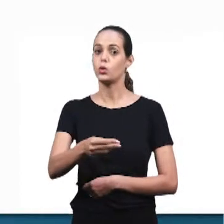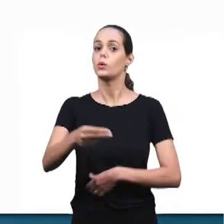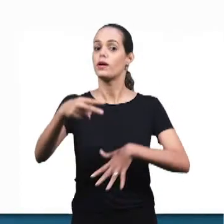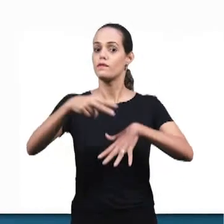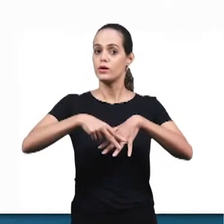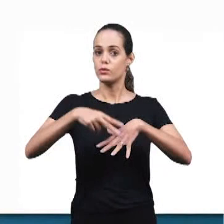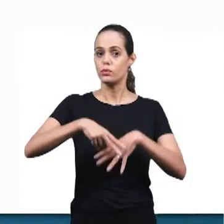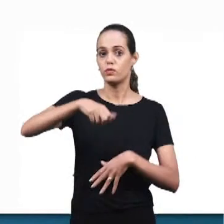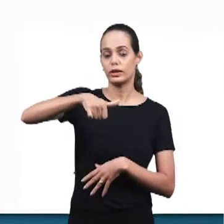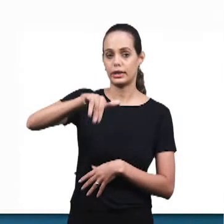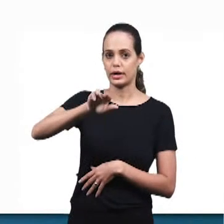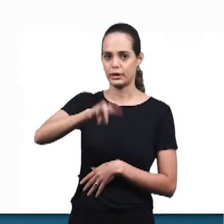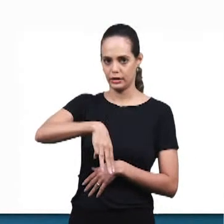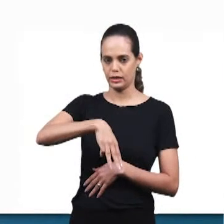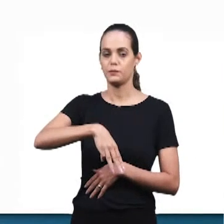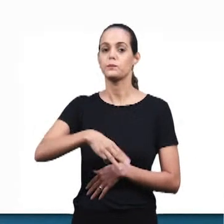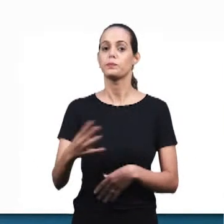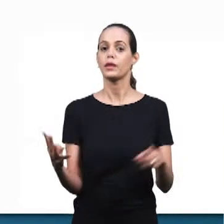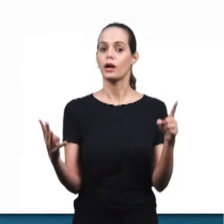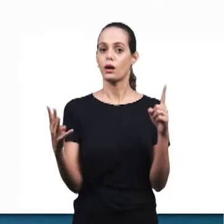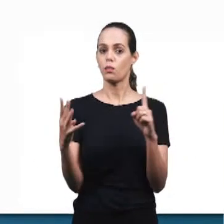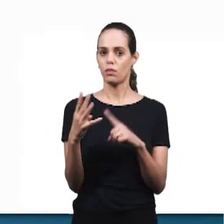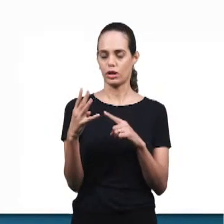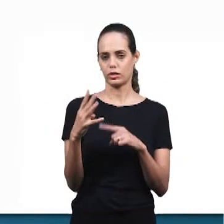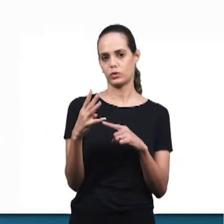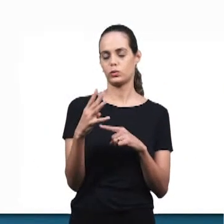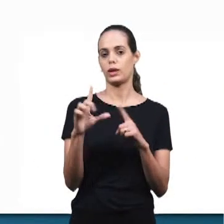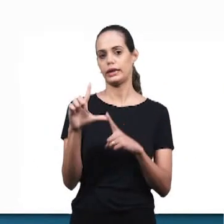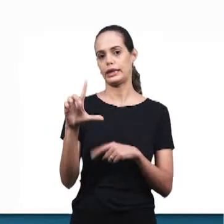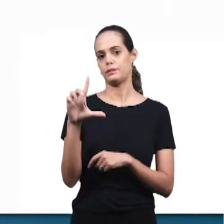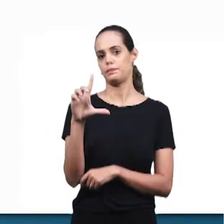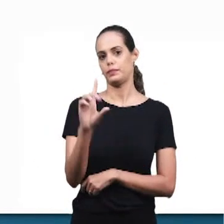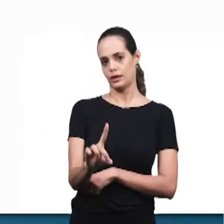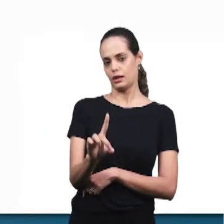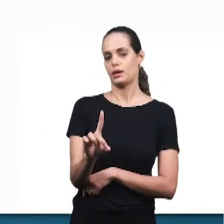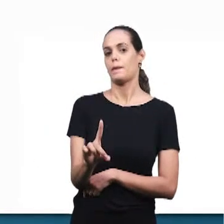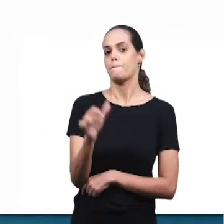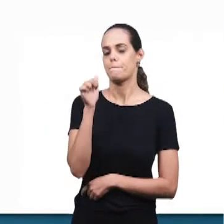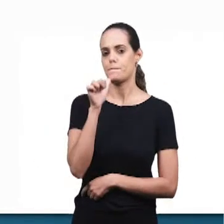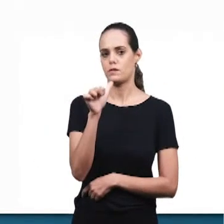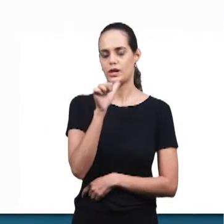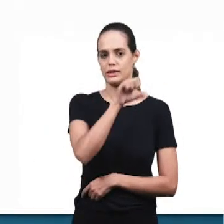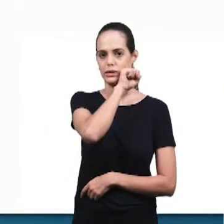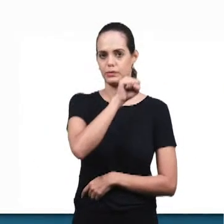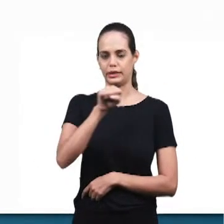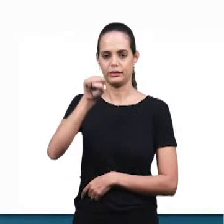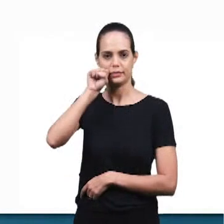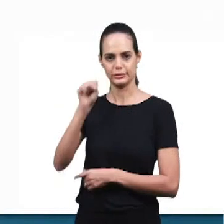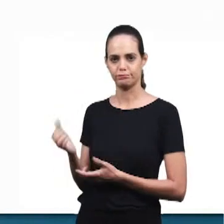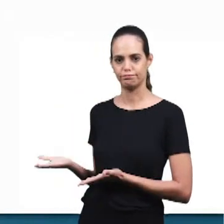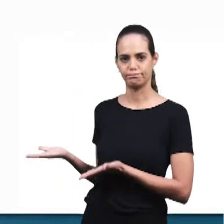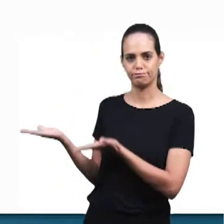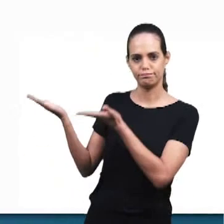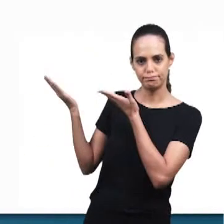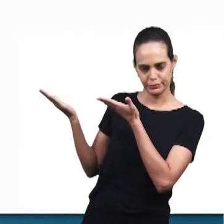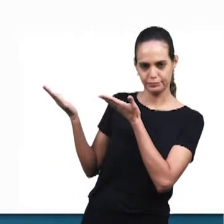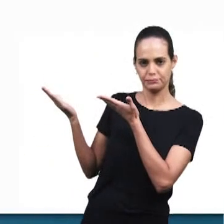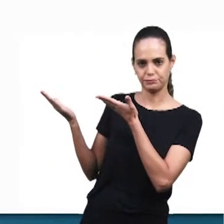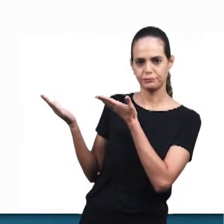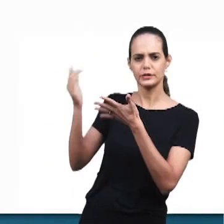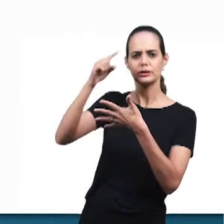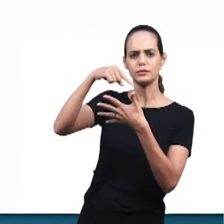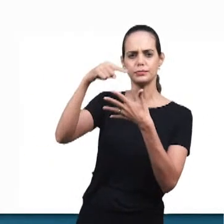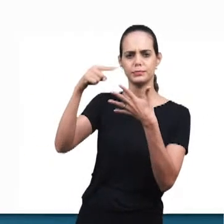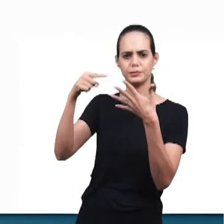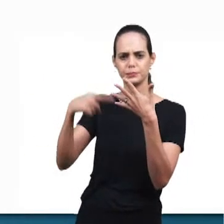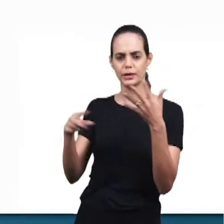letra D, a mulher samaritana. Ao lado estão os respectivos textos relacionados a cada um desses encontros. E